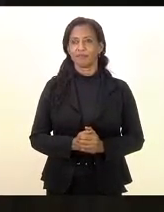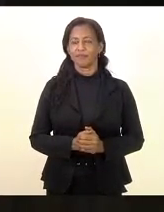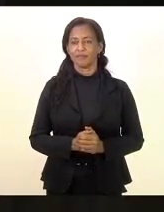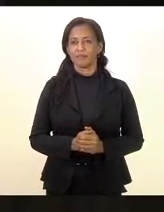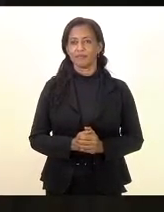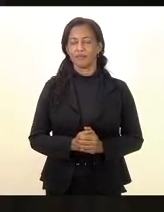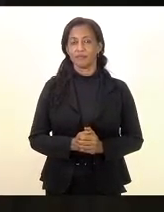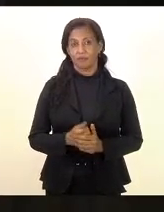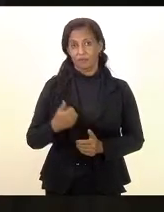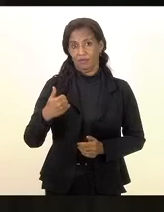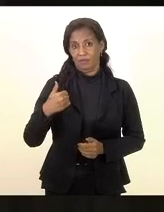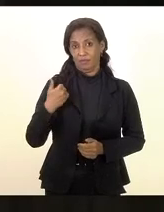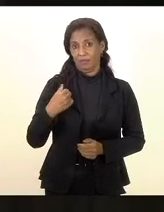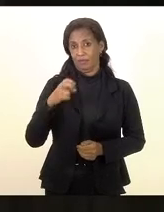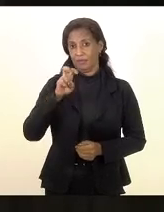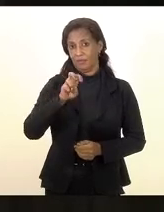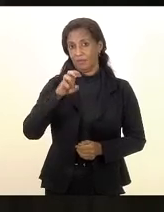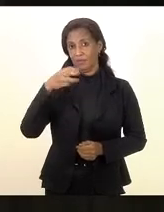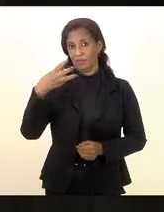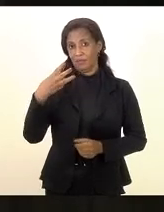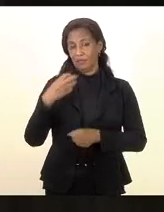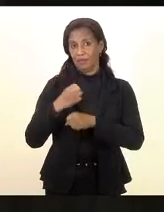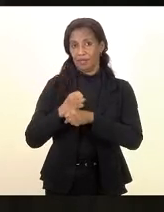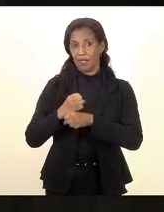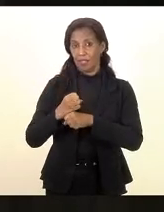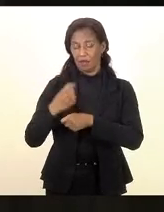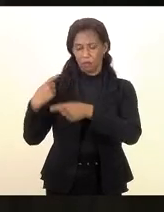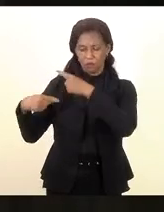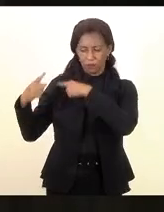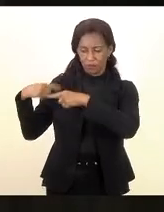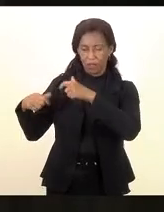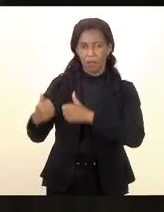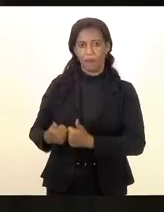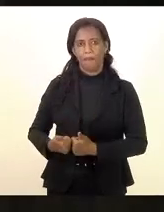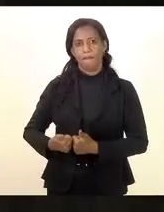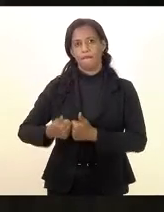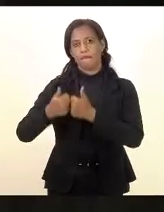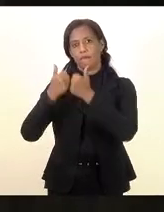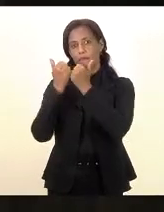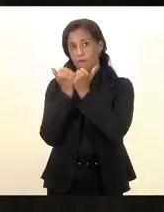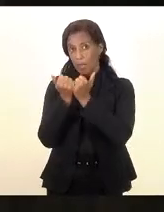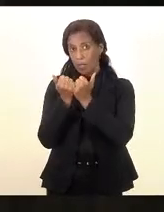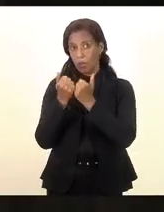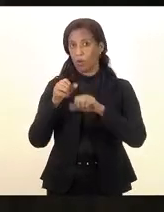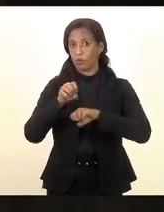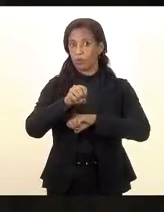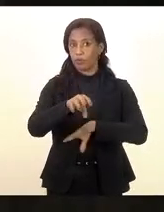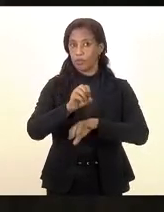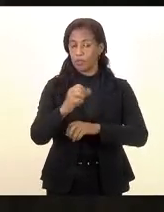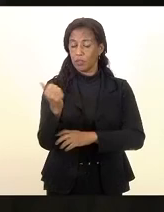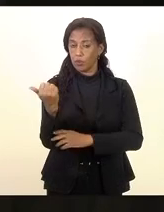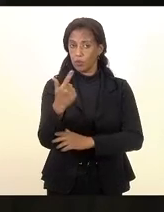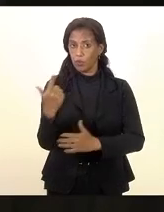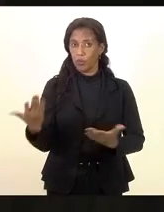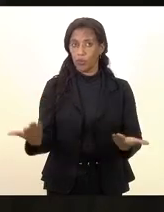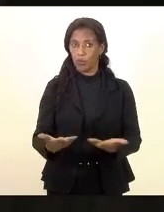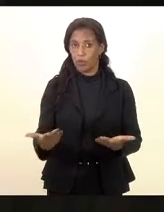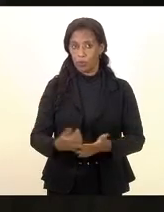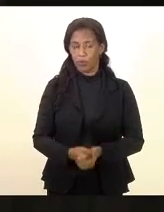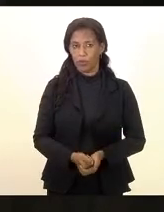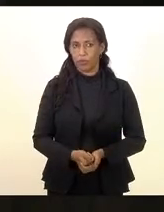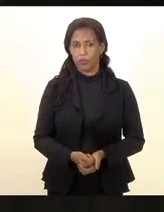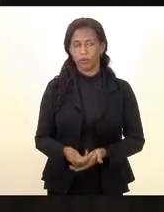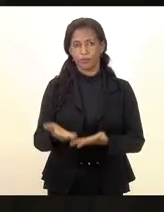53 anos estavam bem melhores da perspectiva do ensino do que as de hoje vossa